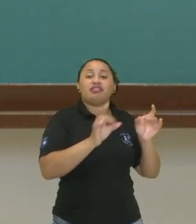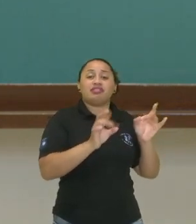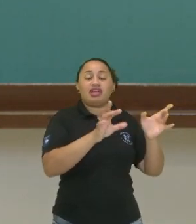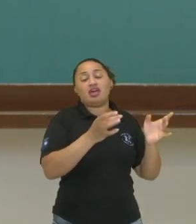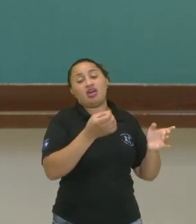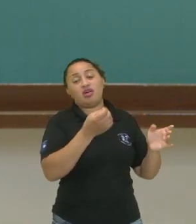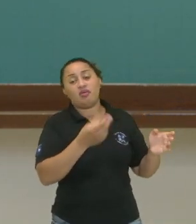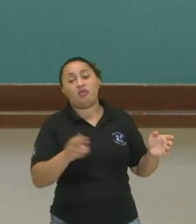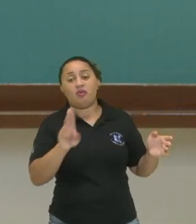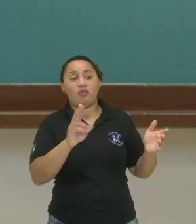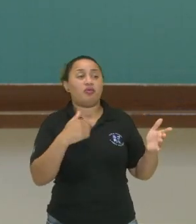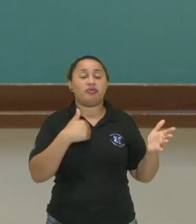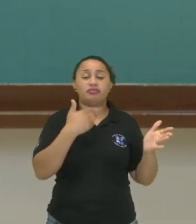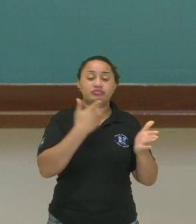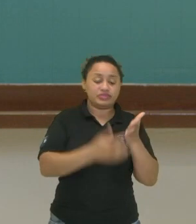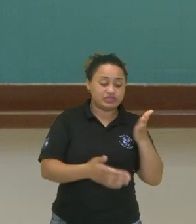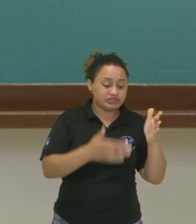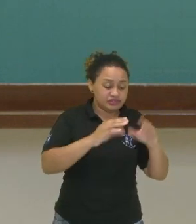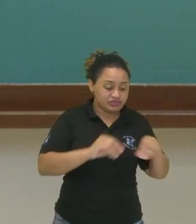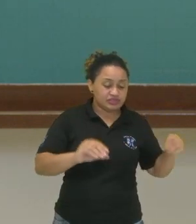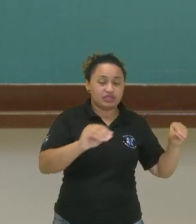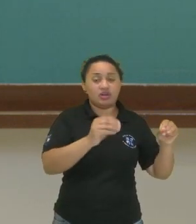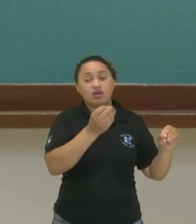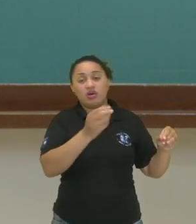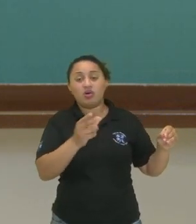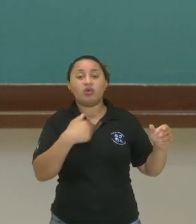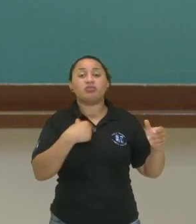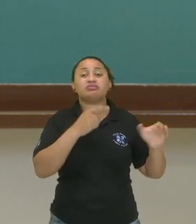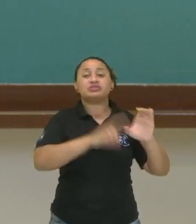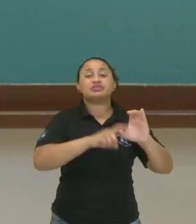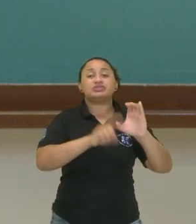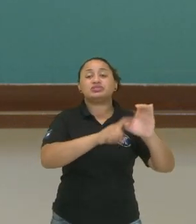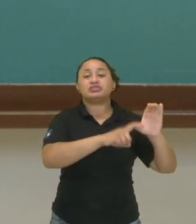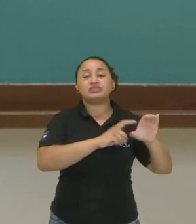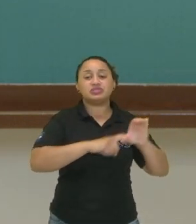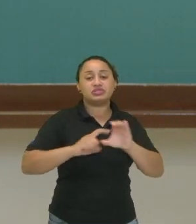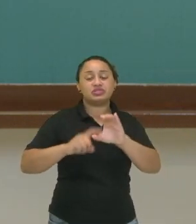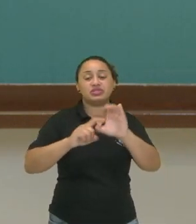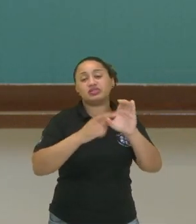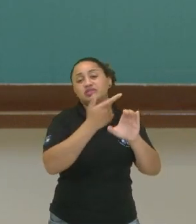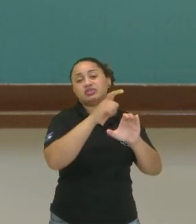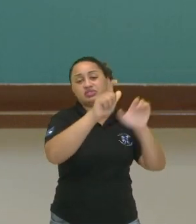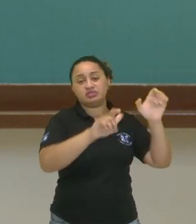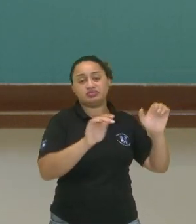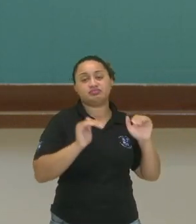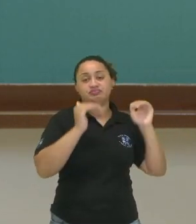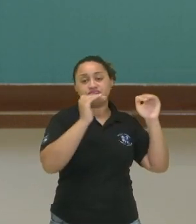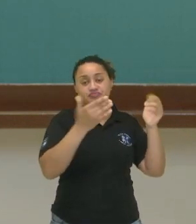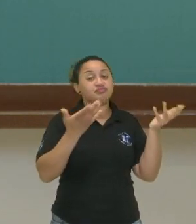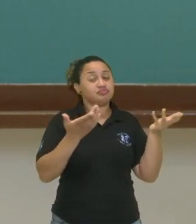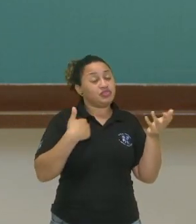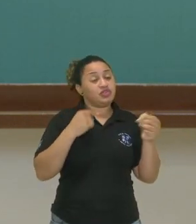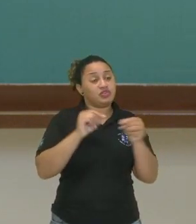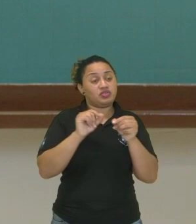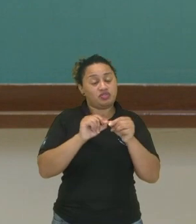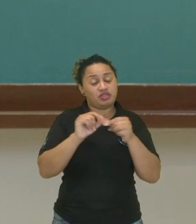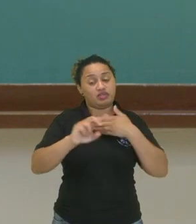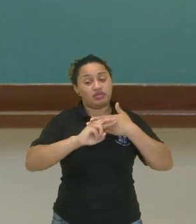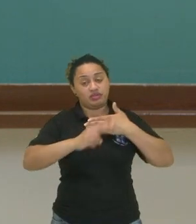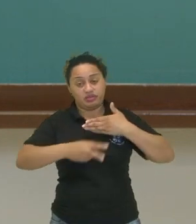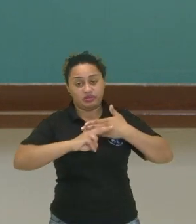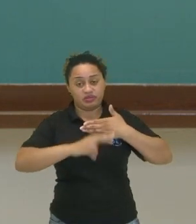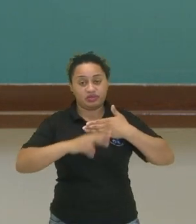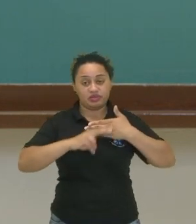ou mesmo perdia propriedades, ou ficavam em dívidas com outros patrícios. E isso causava muitas consequências